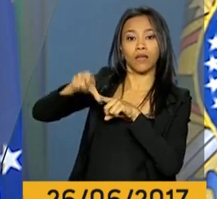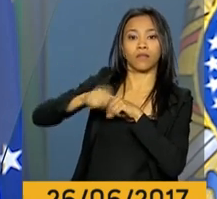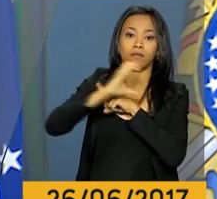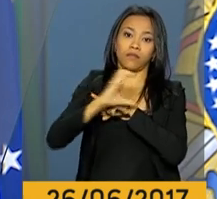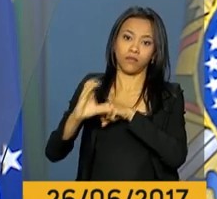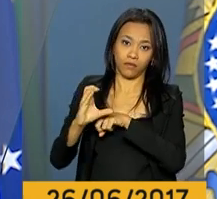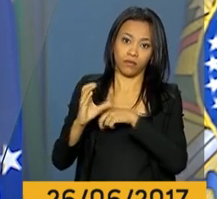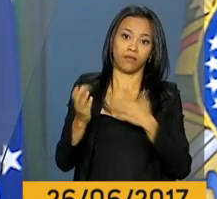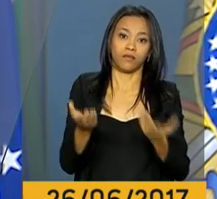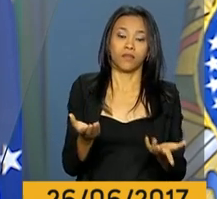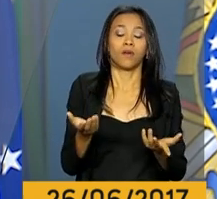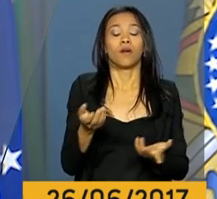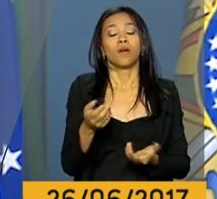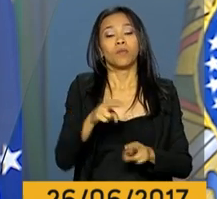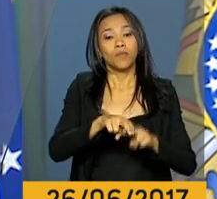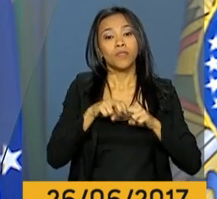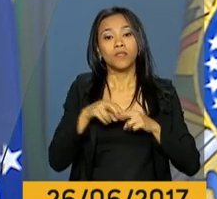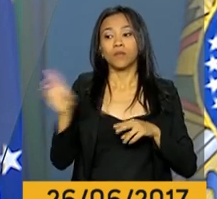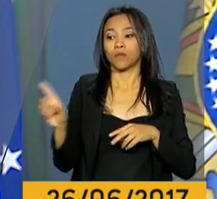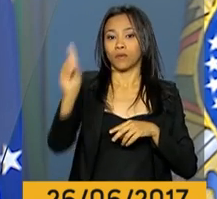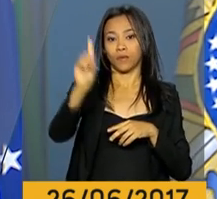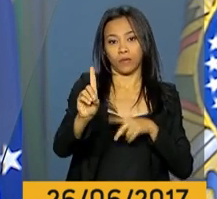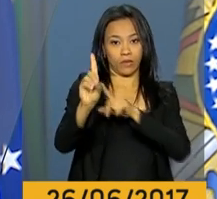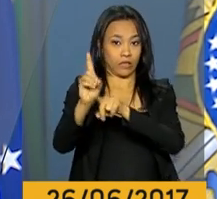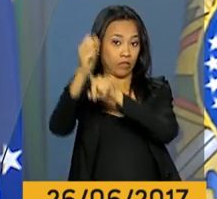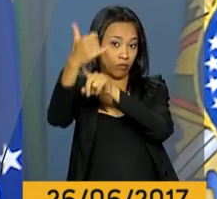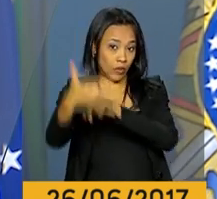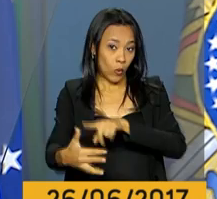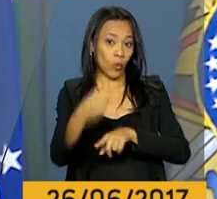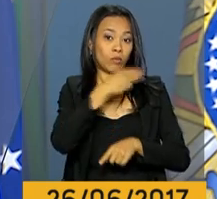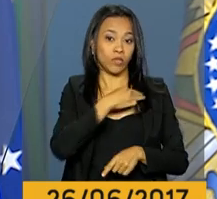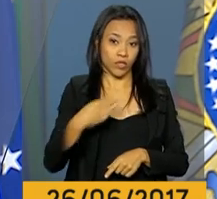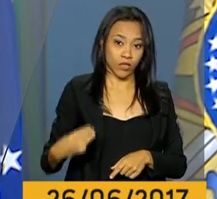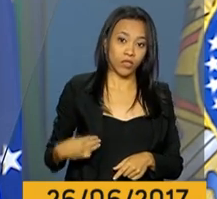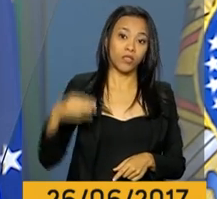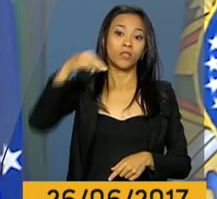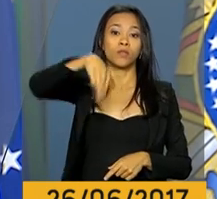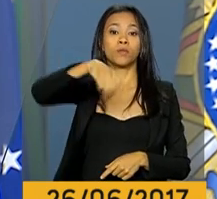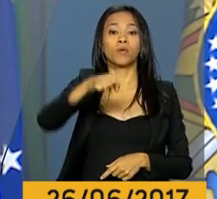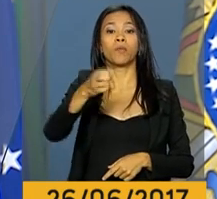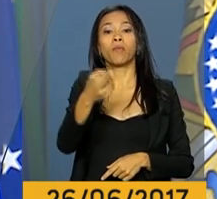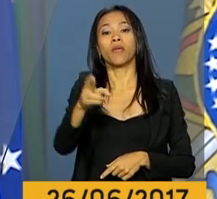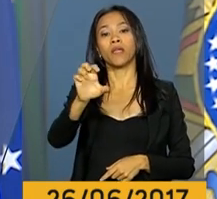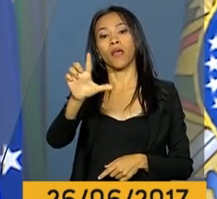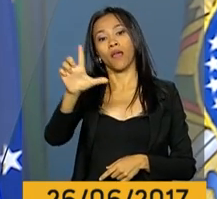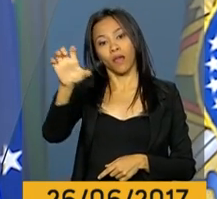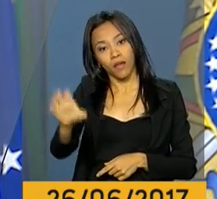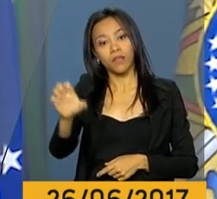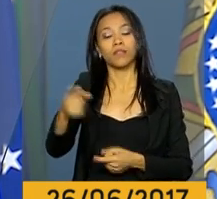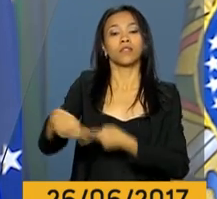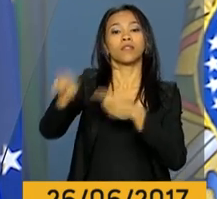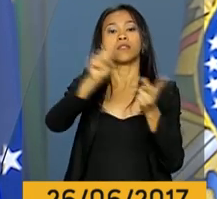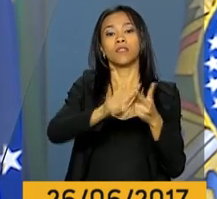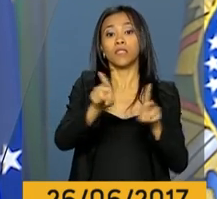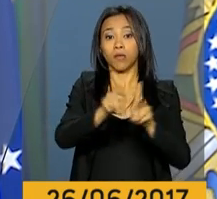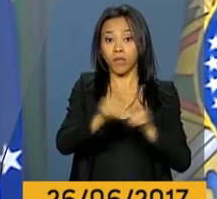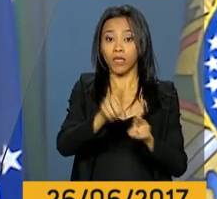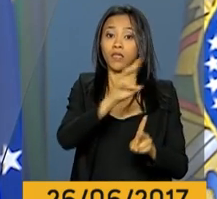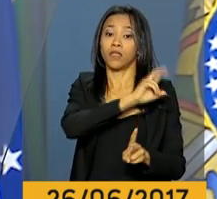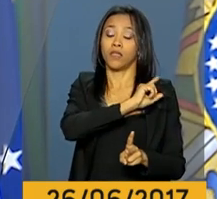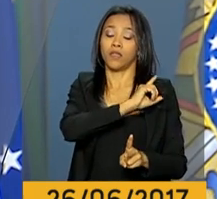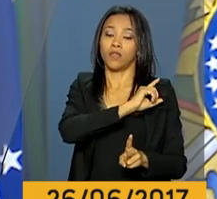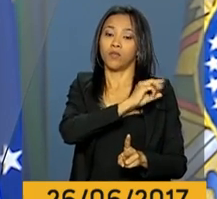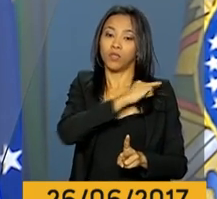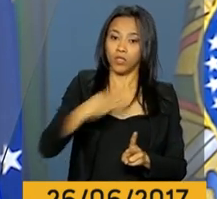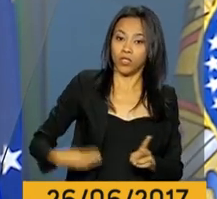na própria exposição do de motivos do Ministro mereles da Fazenda do planejamento consta um estudo de